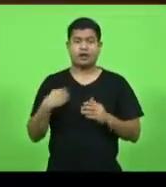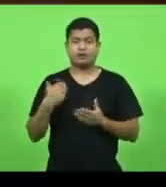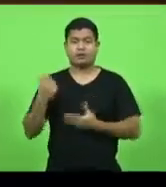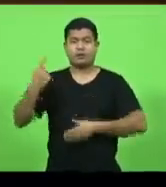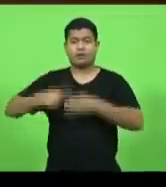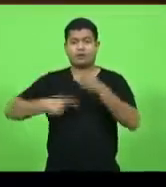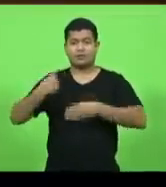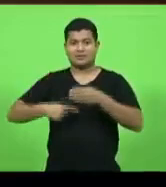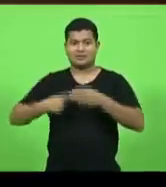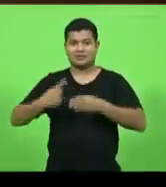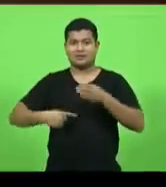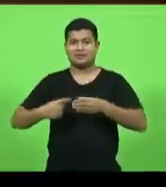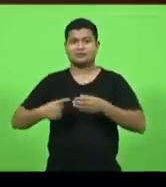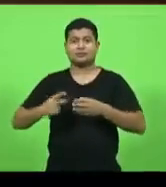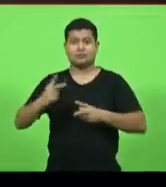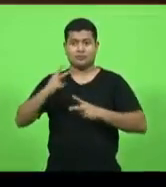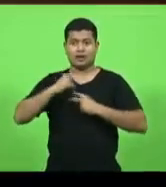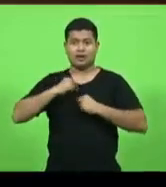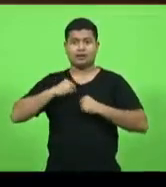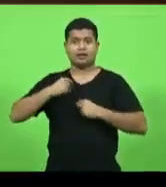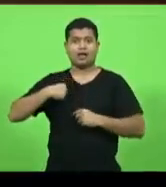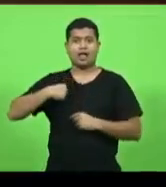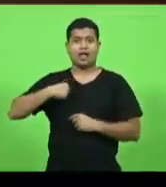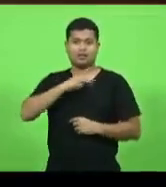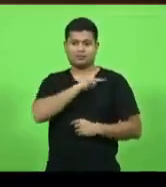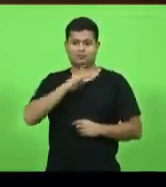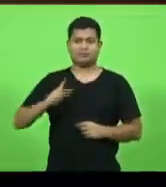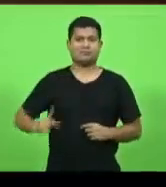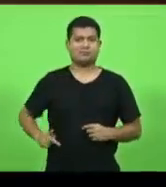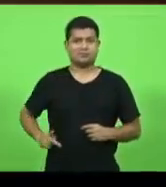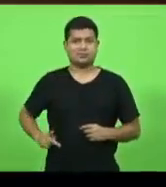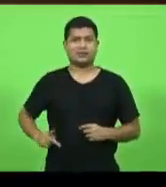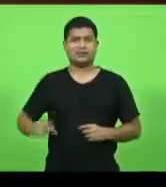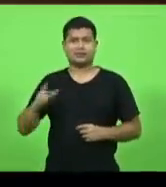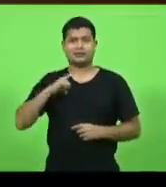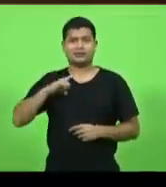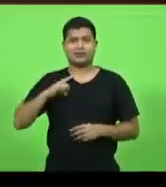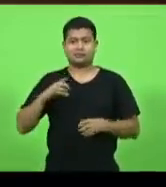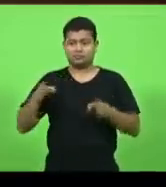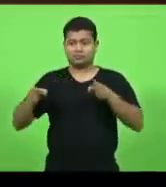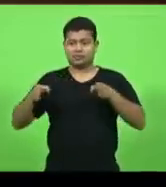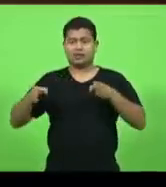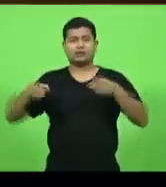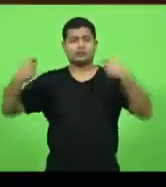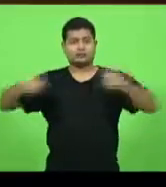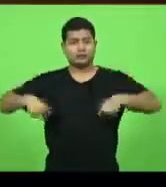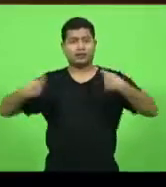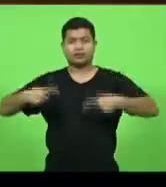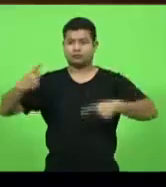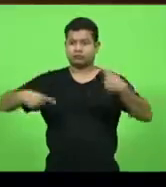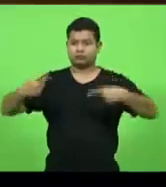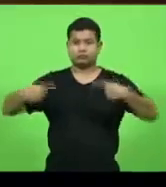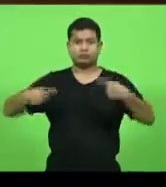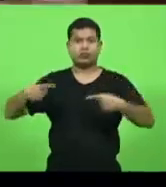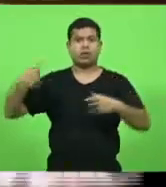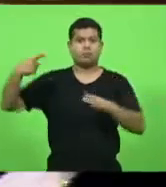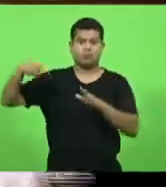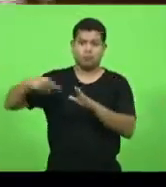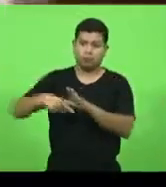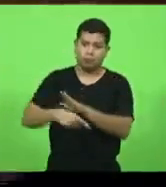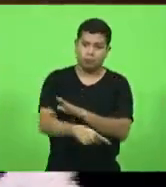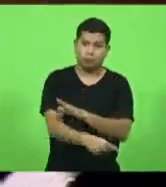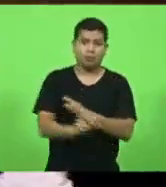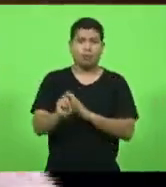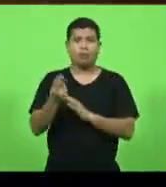a comissão que eu presido, que tem que ter o tempo necessário para discutir, aprofundar, ouvir